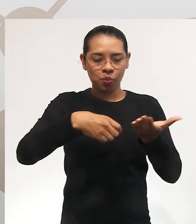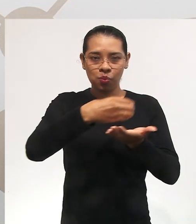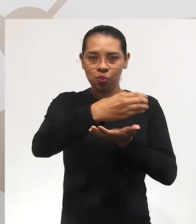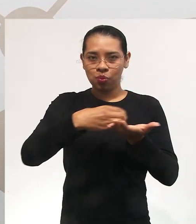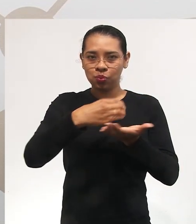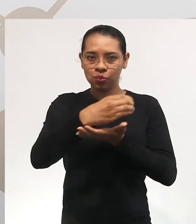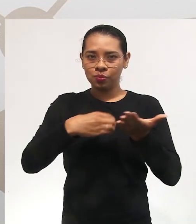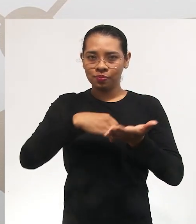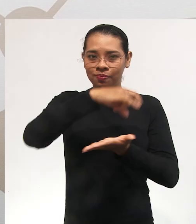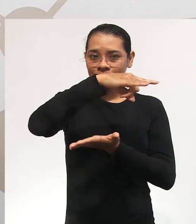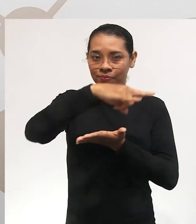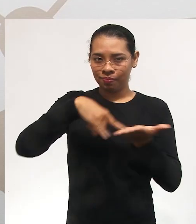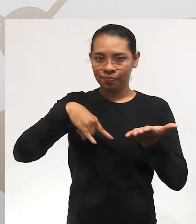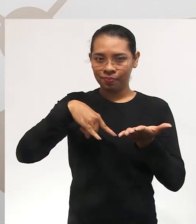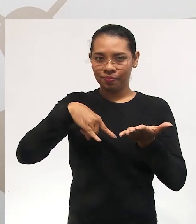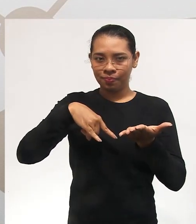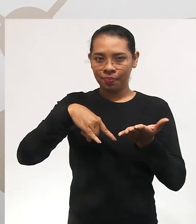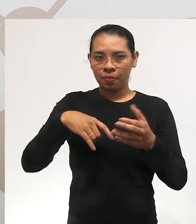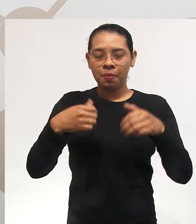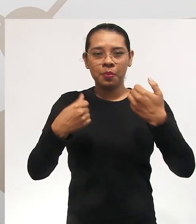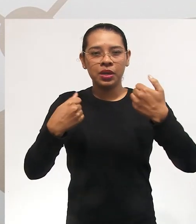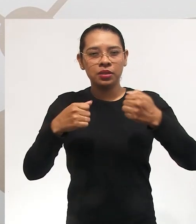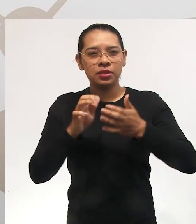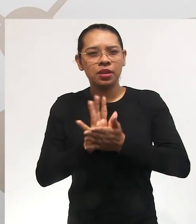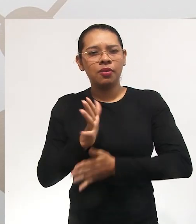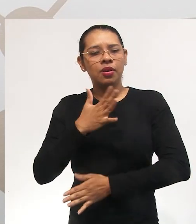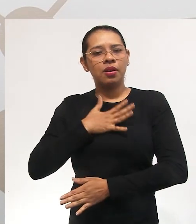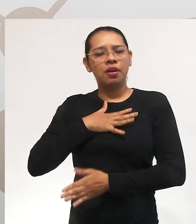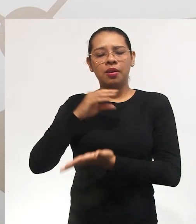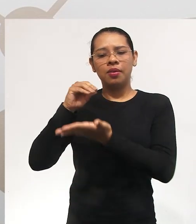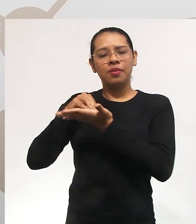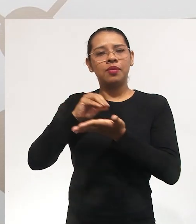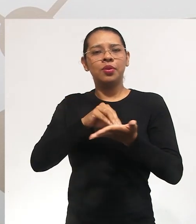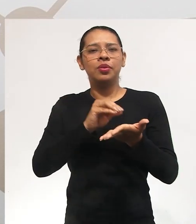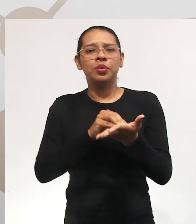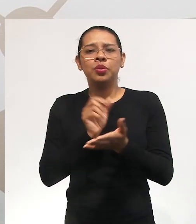não era flexível. Quando é alternativo, faltou-me a palavra.